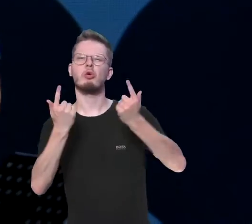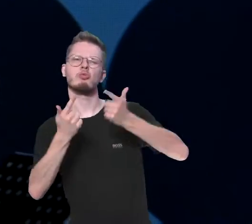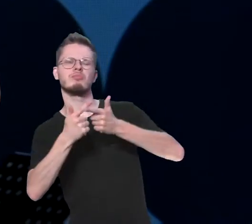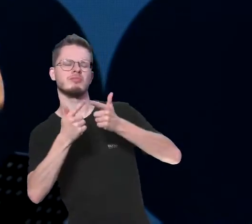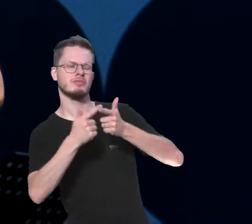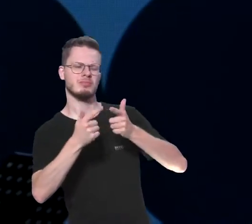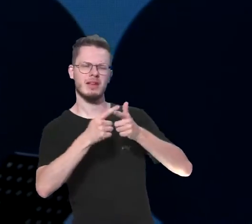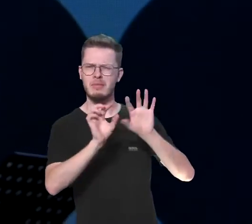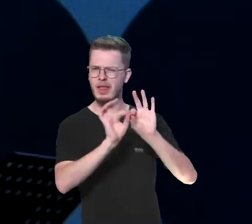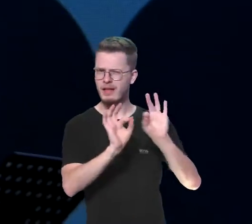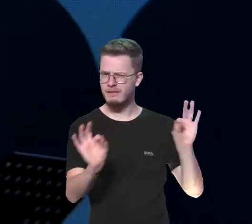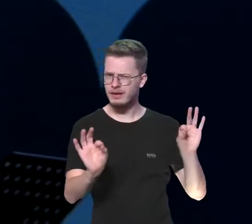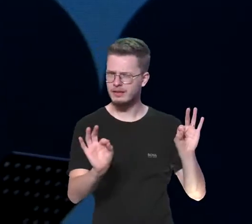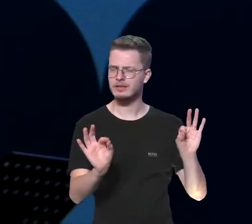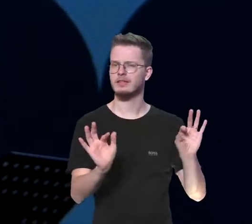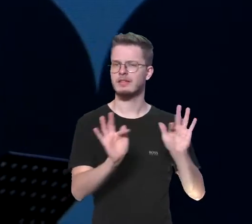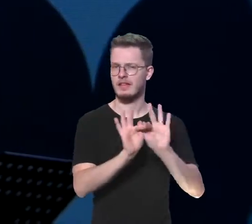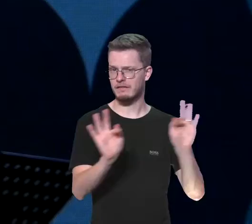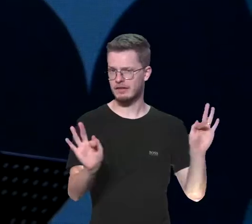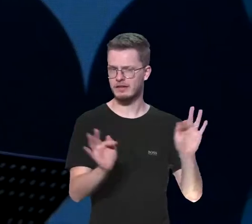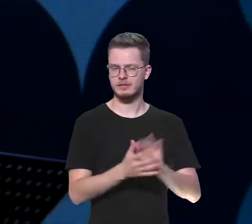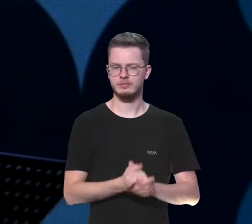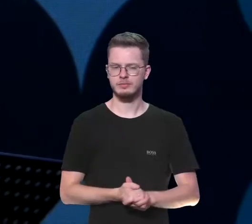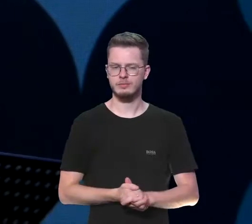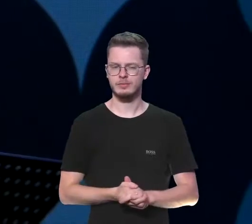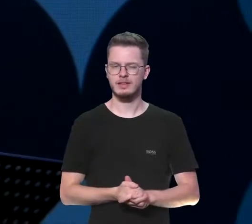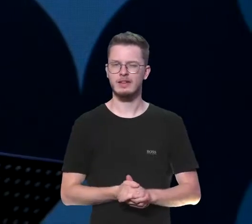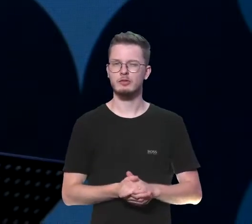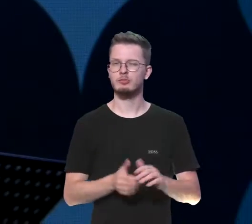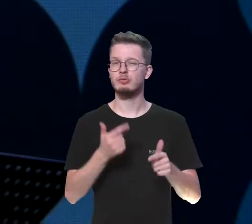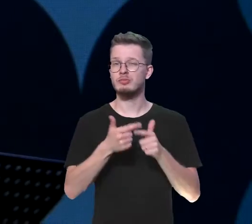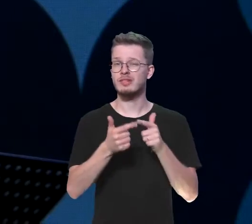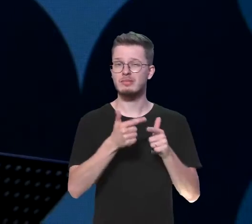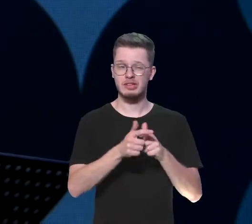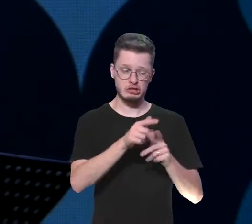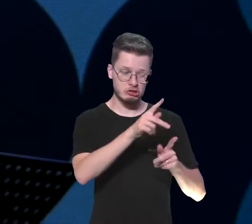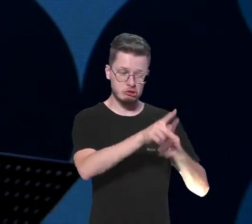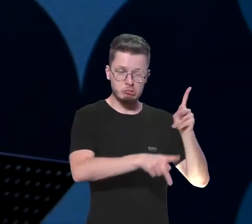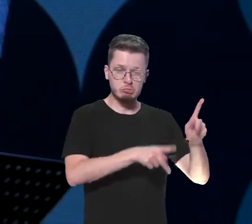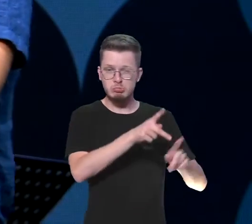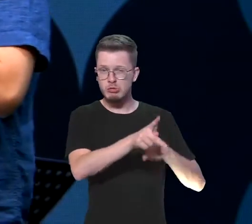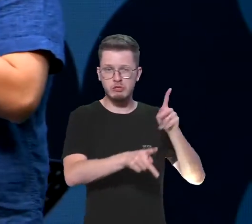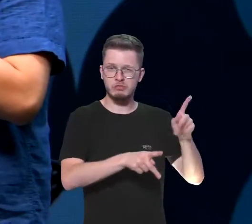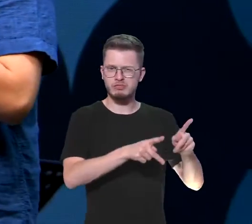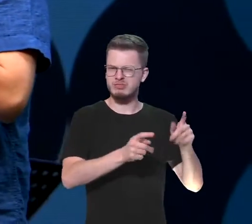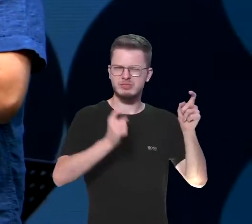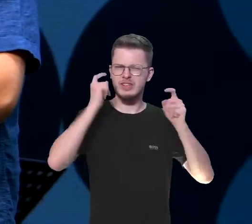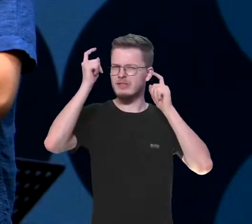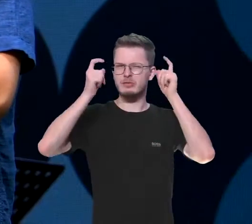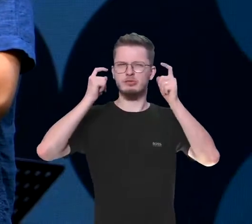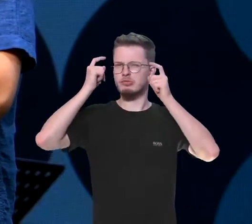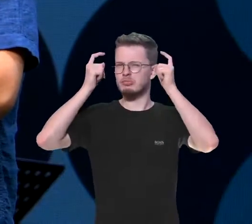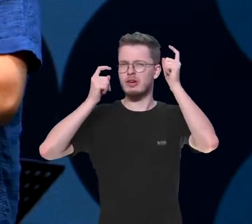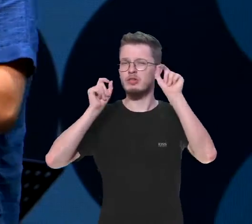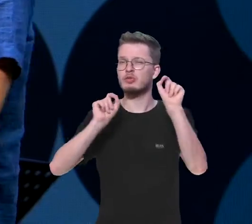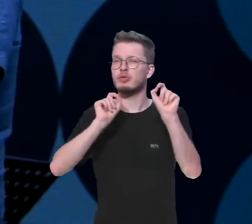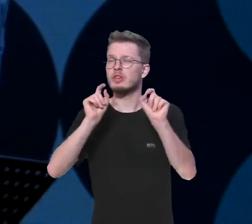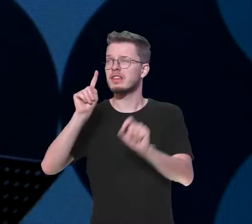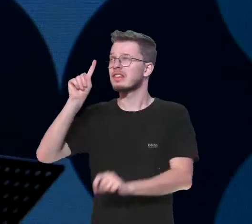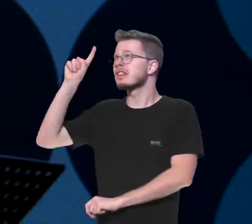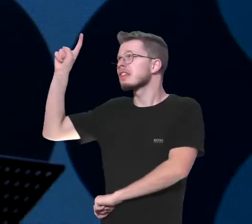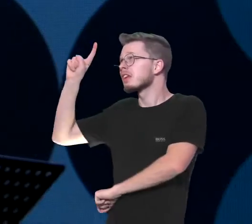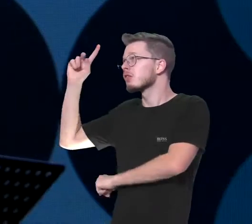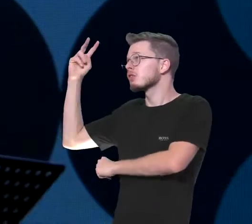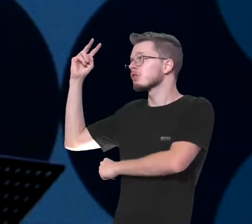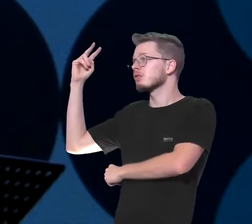problema é que eles não estavam mais preocupados com o que Deus achava deles, eles